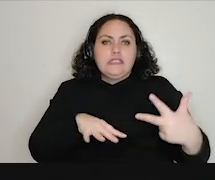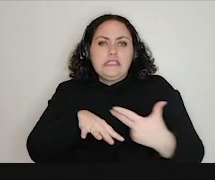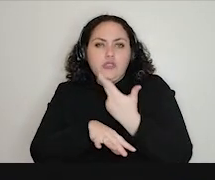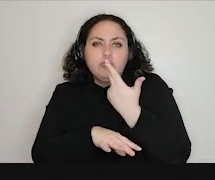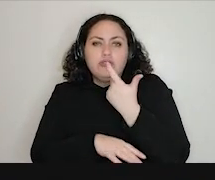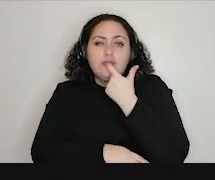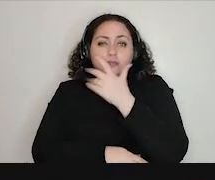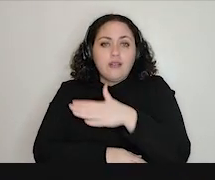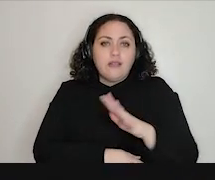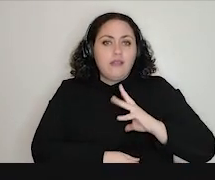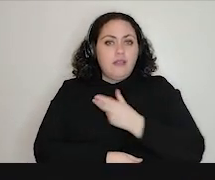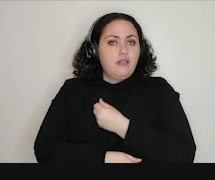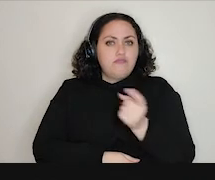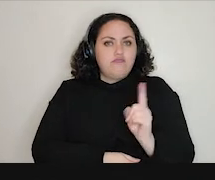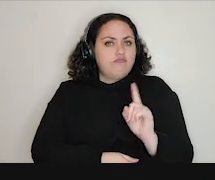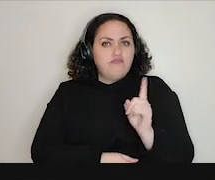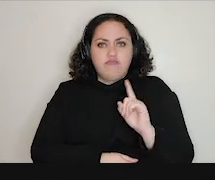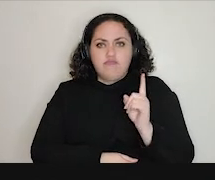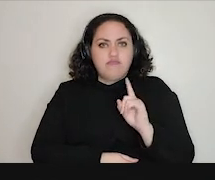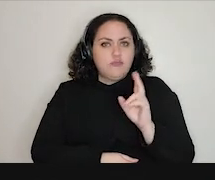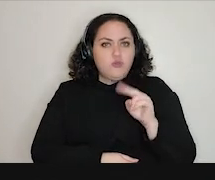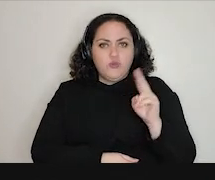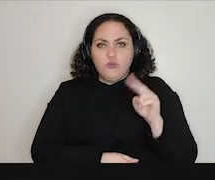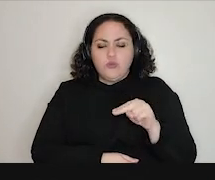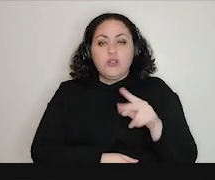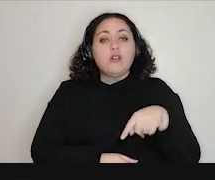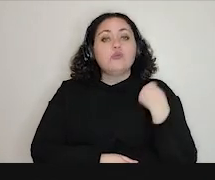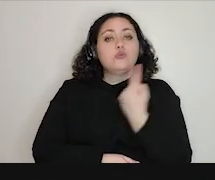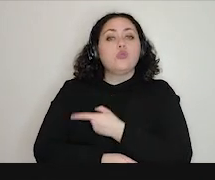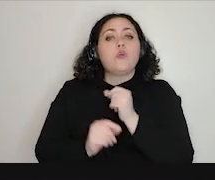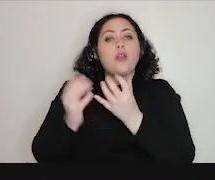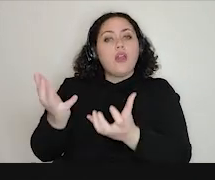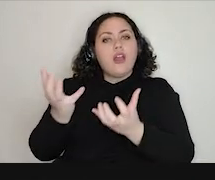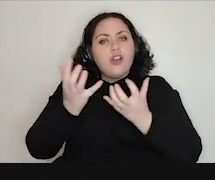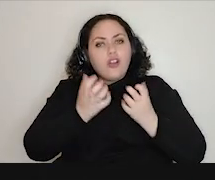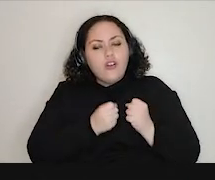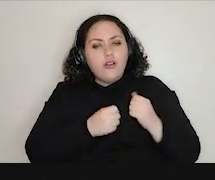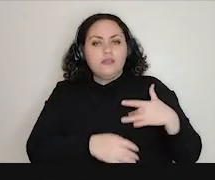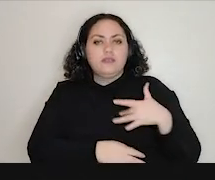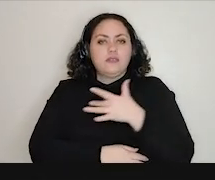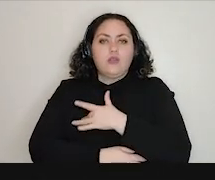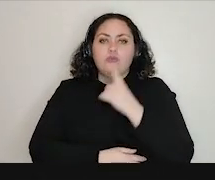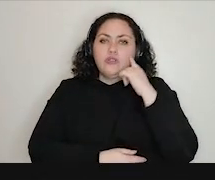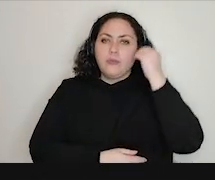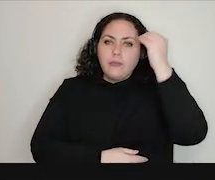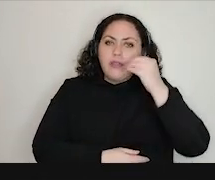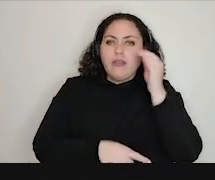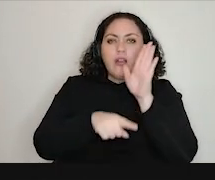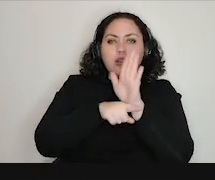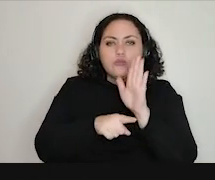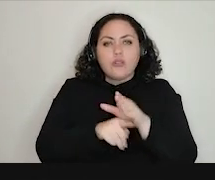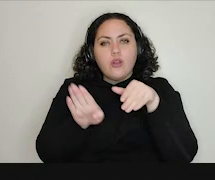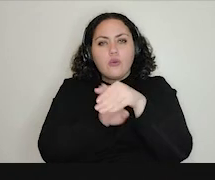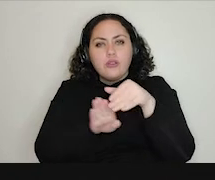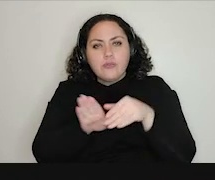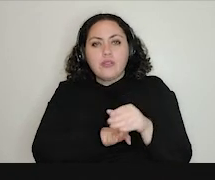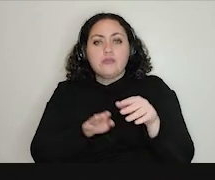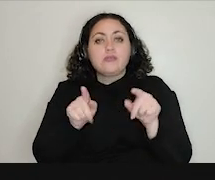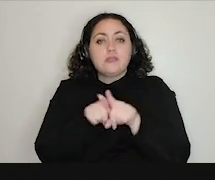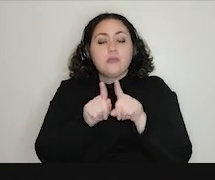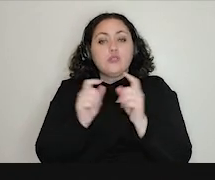em crianças trans, não. O que a gente faz é acolhimento em saúde mental, aconselhamento com equipe multiprofissional, muito com a